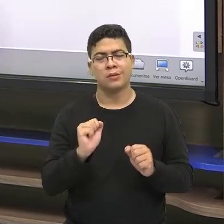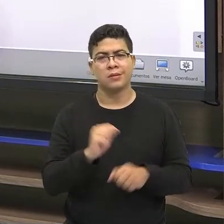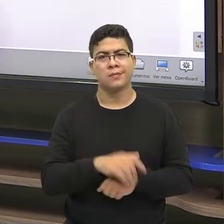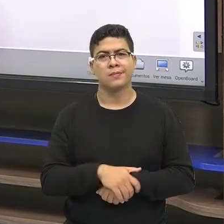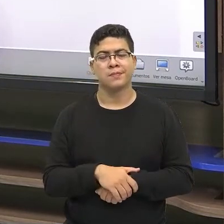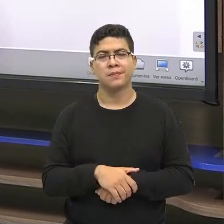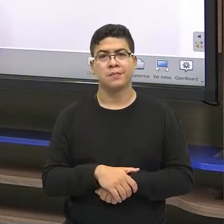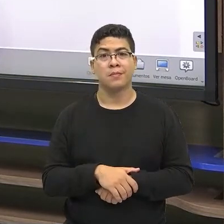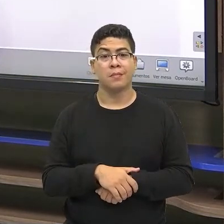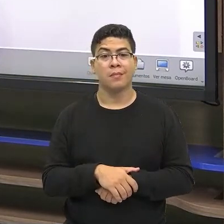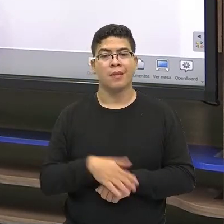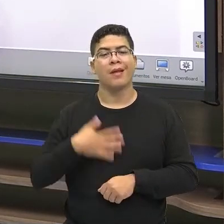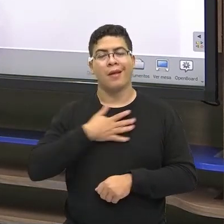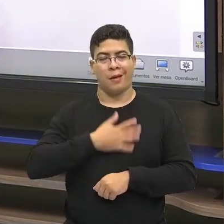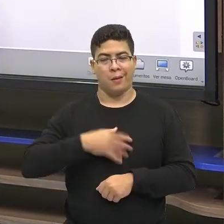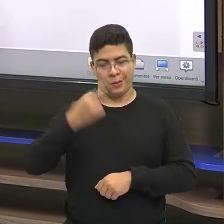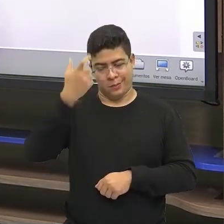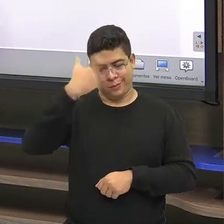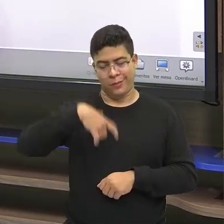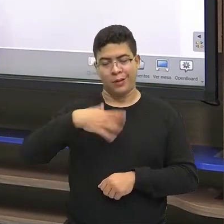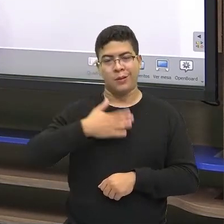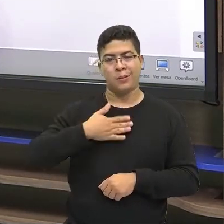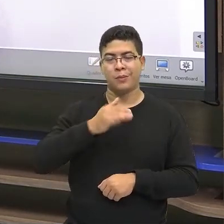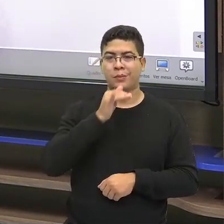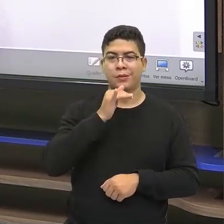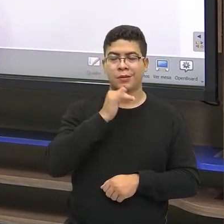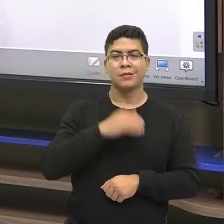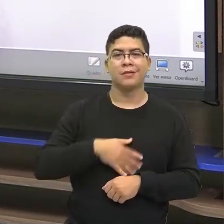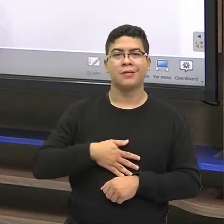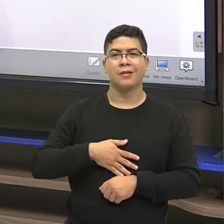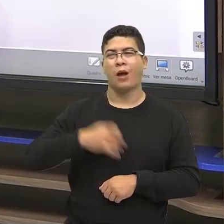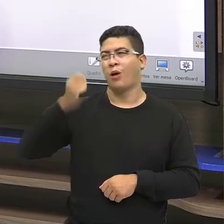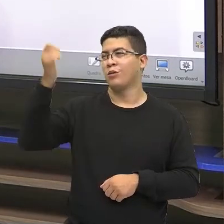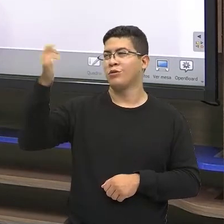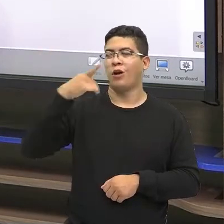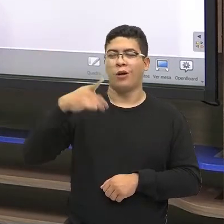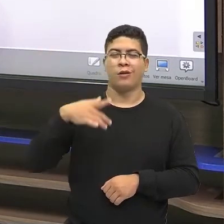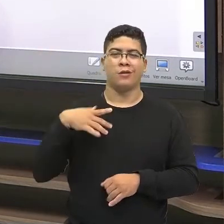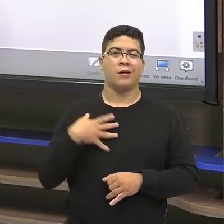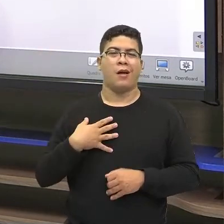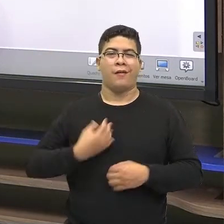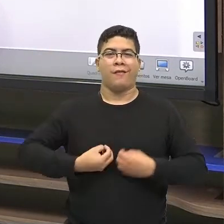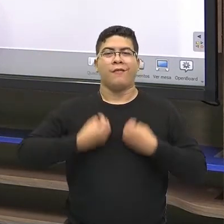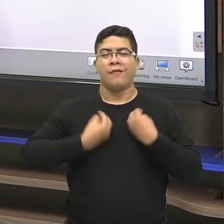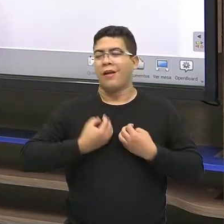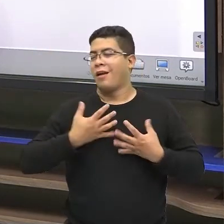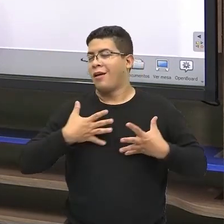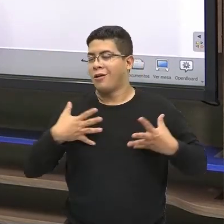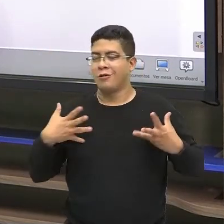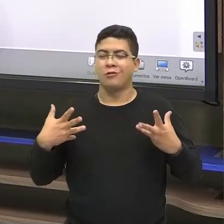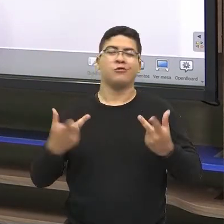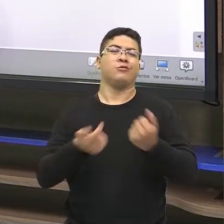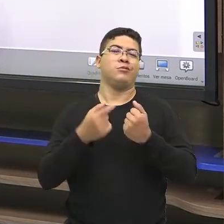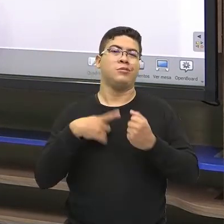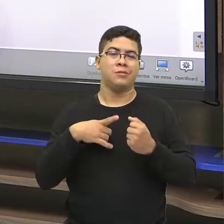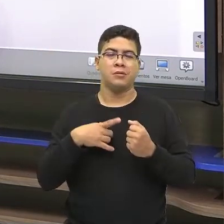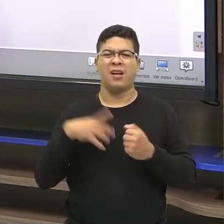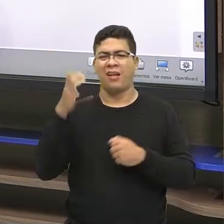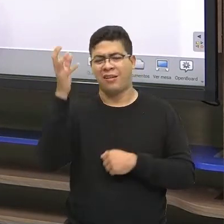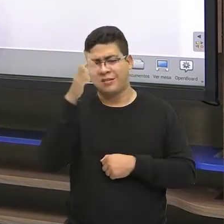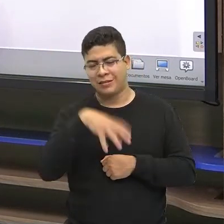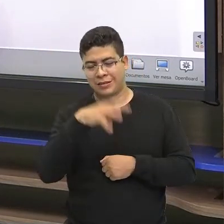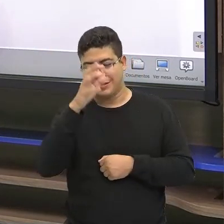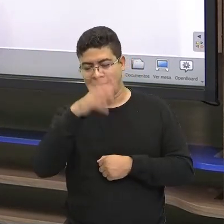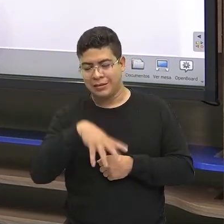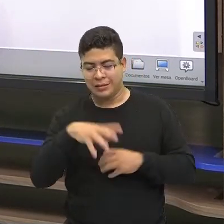por exemplo, eu gosto mais de sol. Sol para mim é energia, é vida. Então, eu prefiro. Tá chovendo, fica uma coisinha